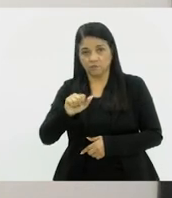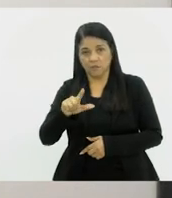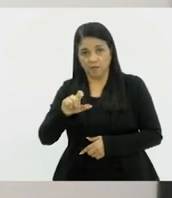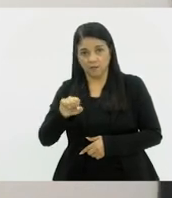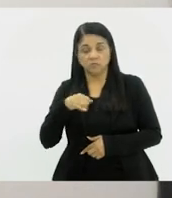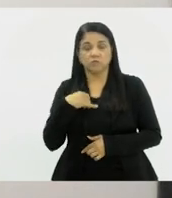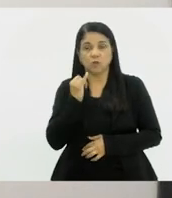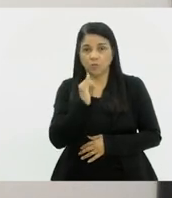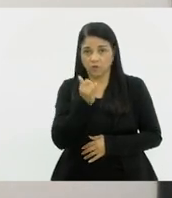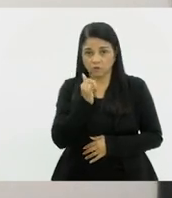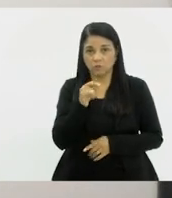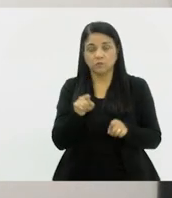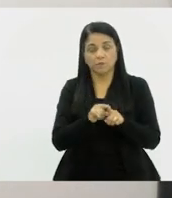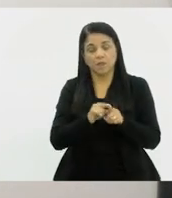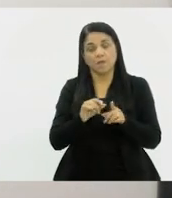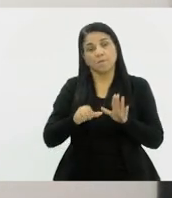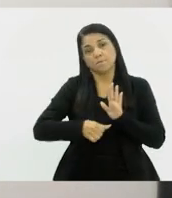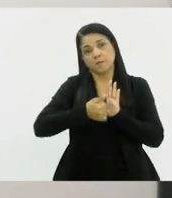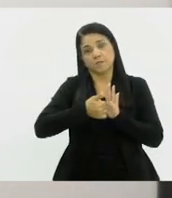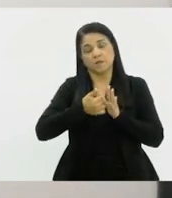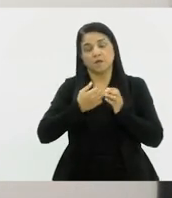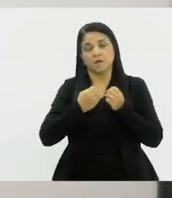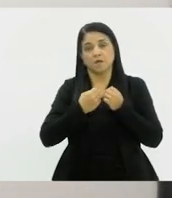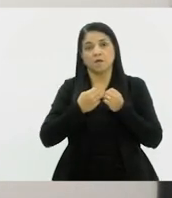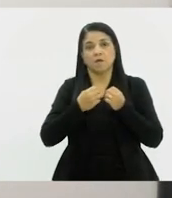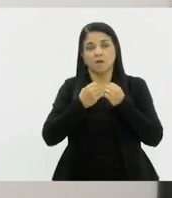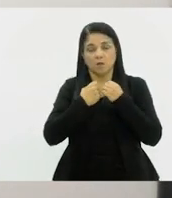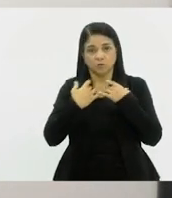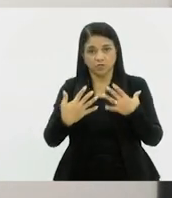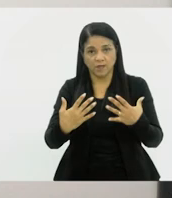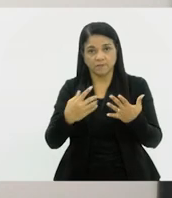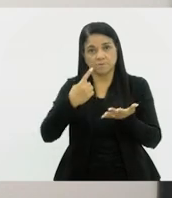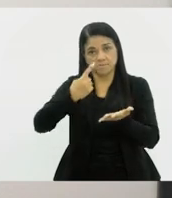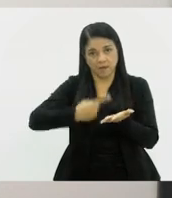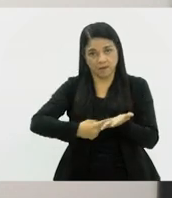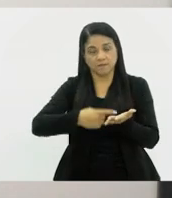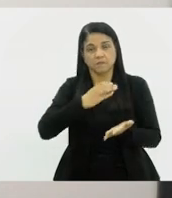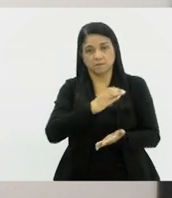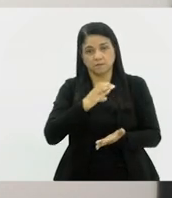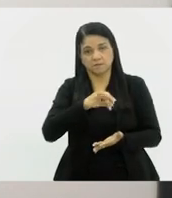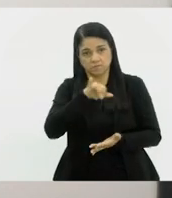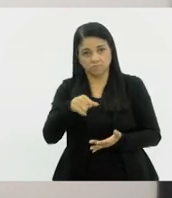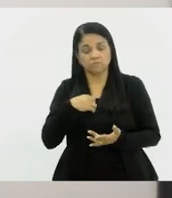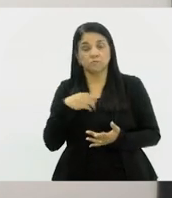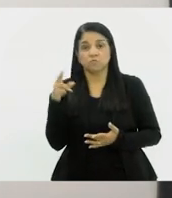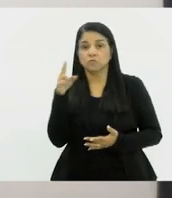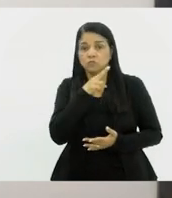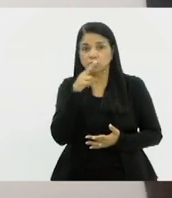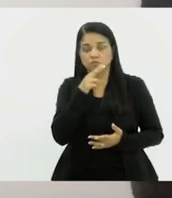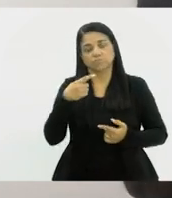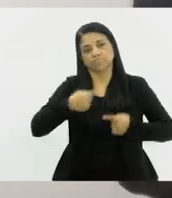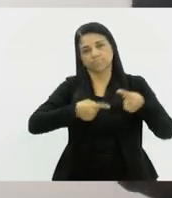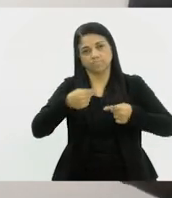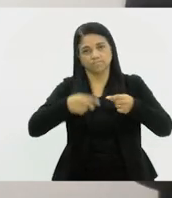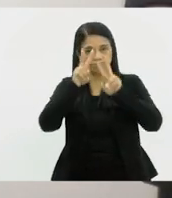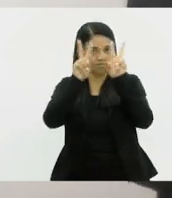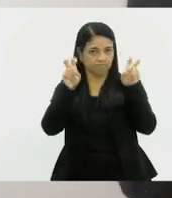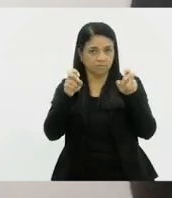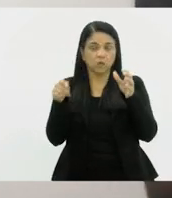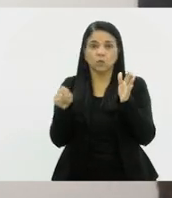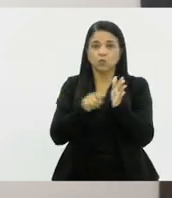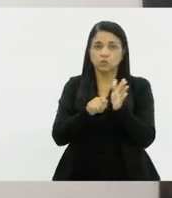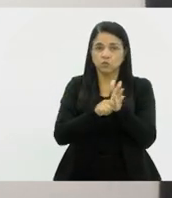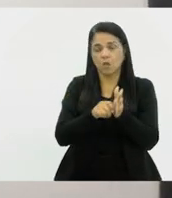primeira audiência pública da ccj marcada paraa semana que vem então a gente tem pressa de debater esse tema né se usuários e